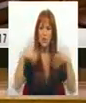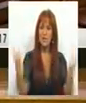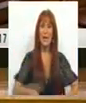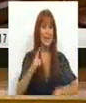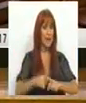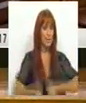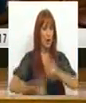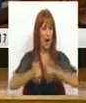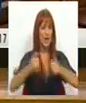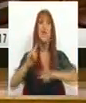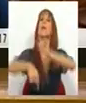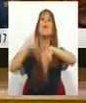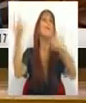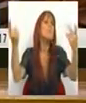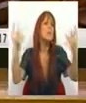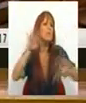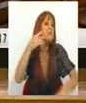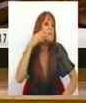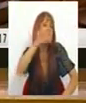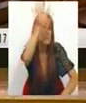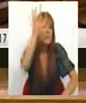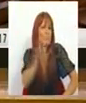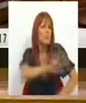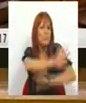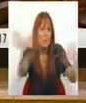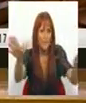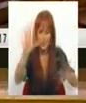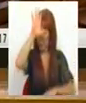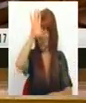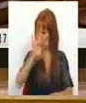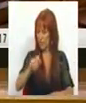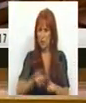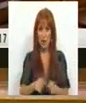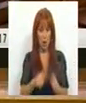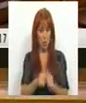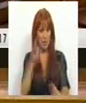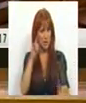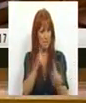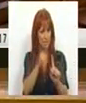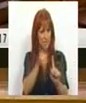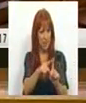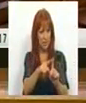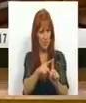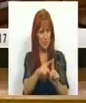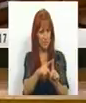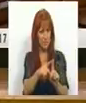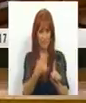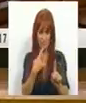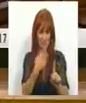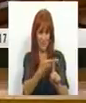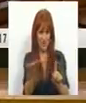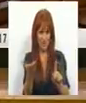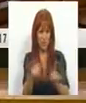Ganhar tempo. E depois, logo se vê. O Governo, para cumprir as metas,